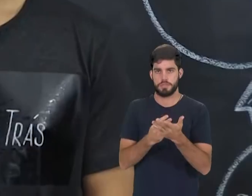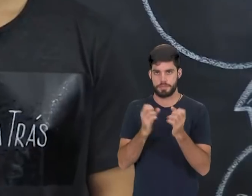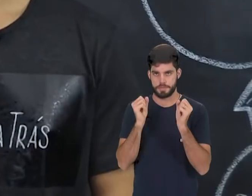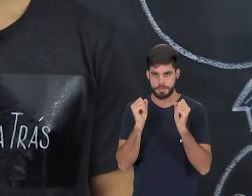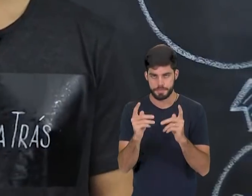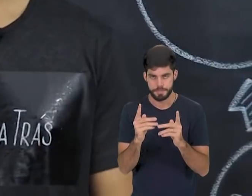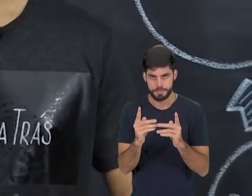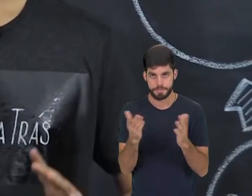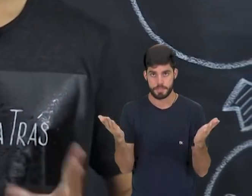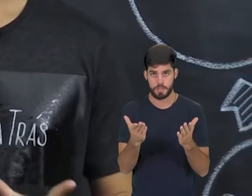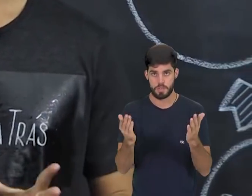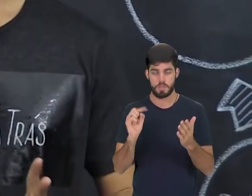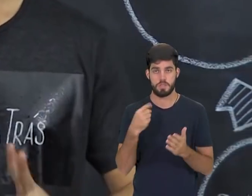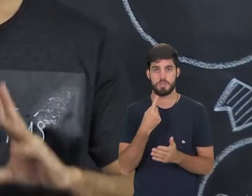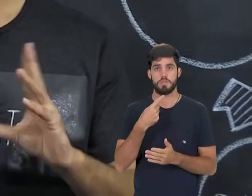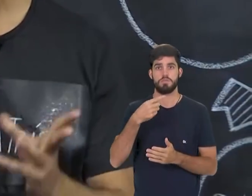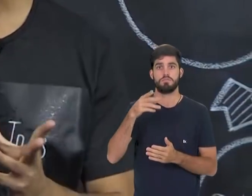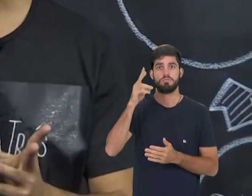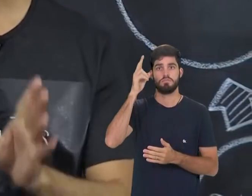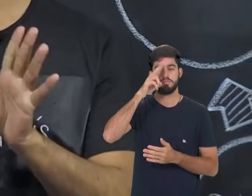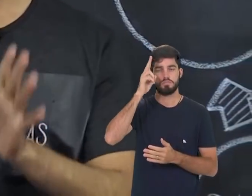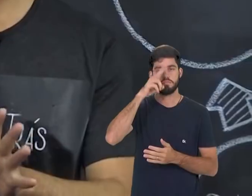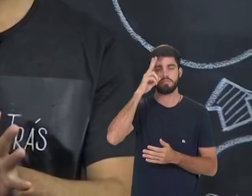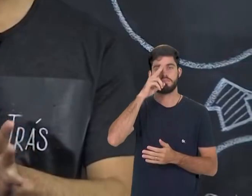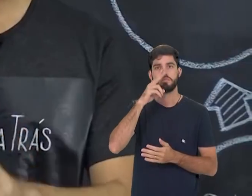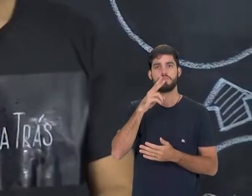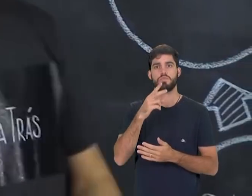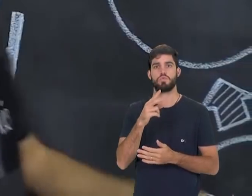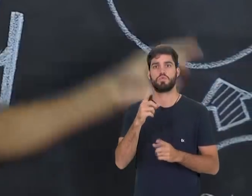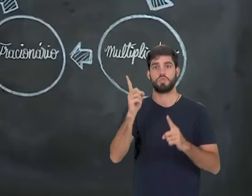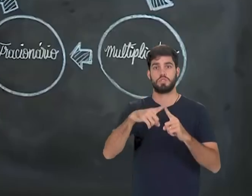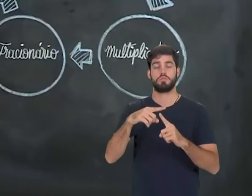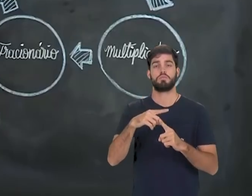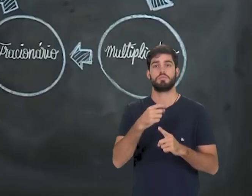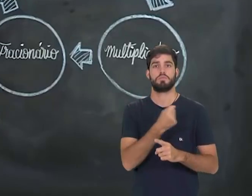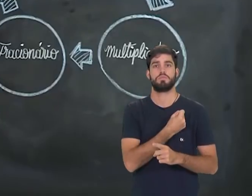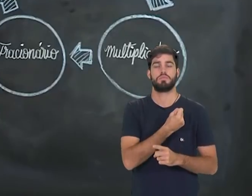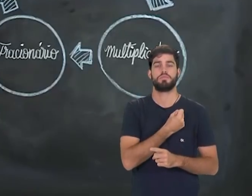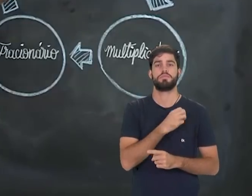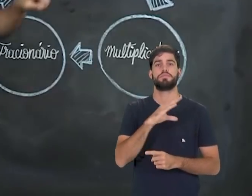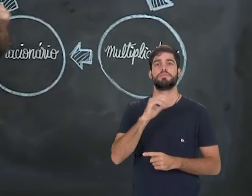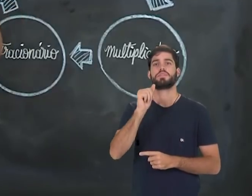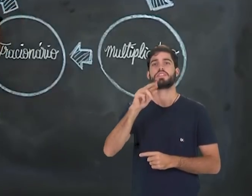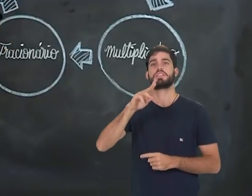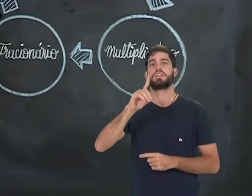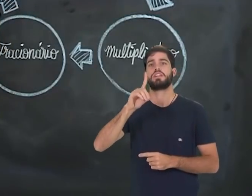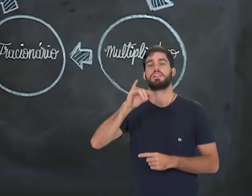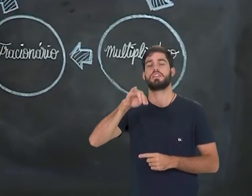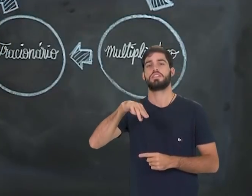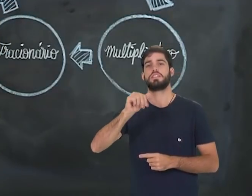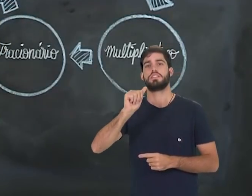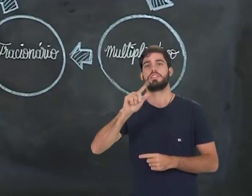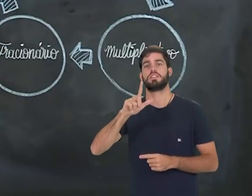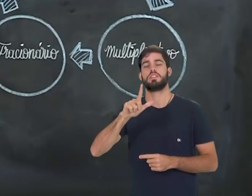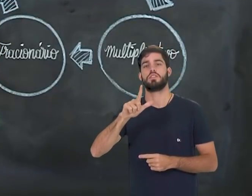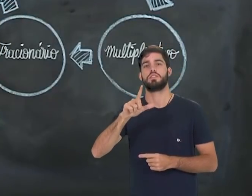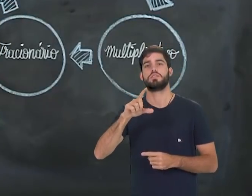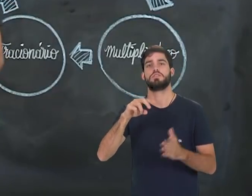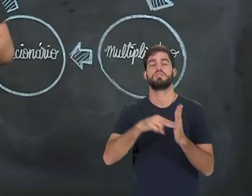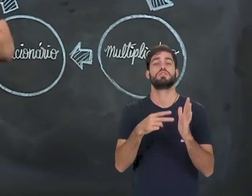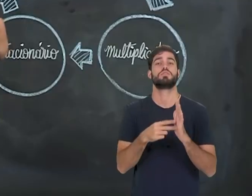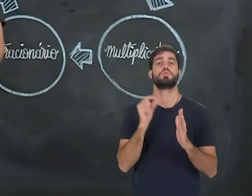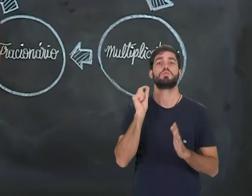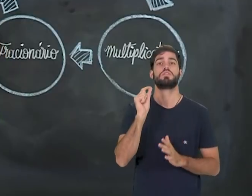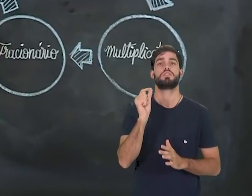textos. Bom, vamos então relembrar e memorizar os tipos de numerais. Eu tenho o numeral cardinal, que é aquele que expressa